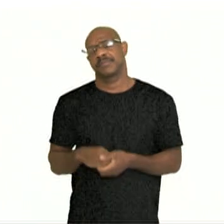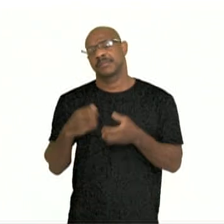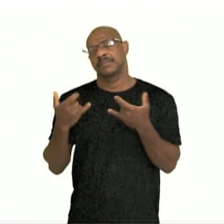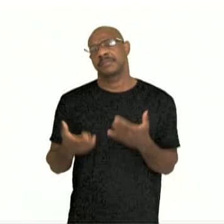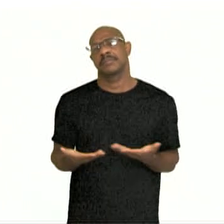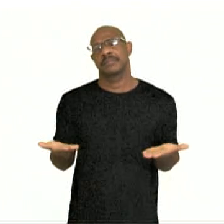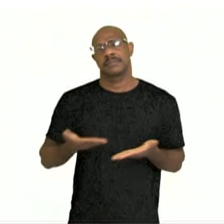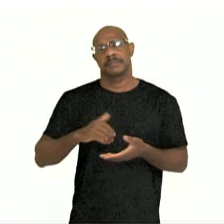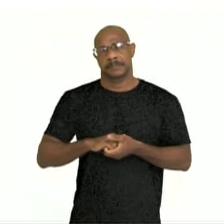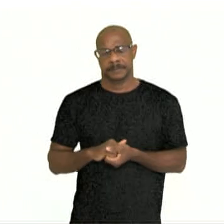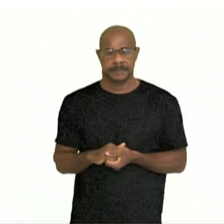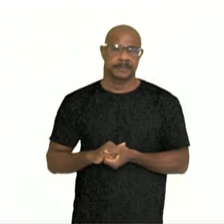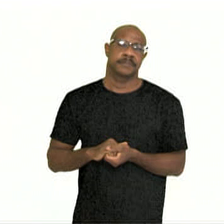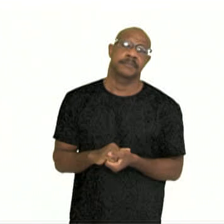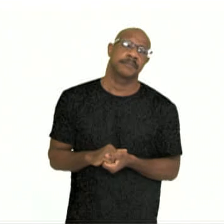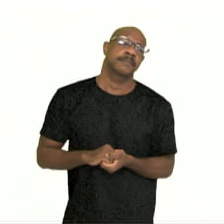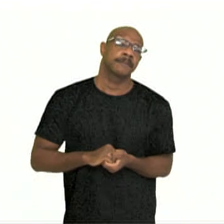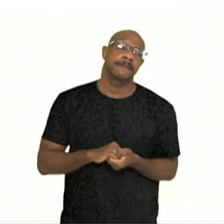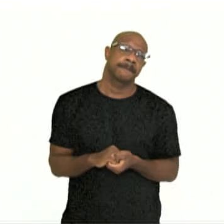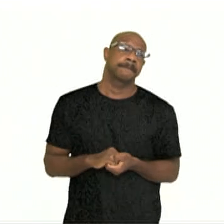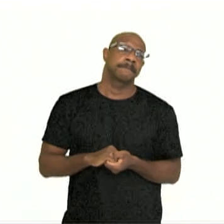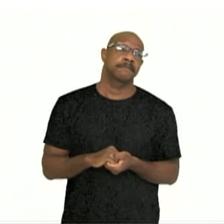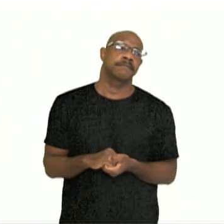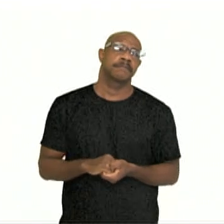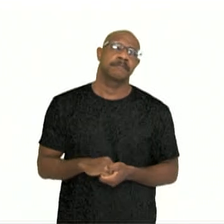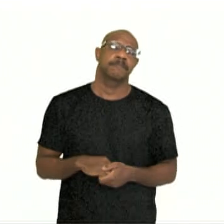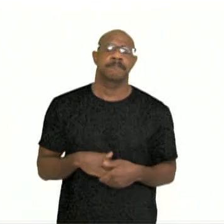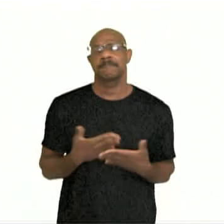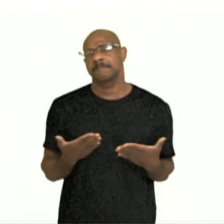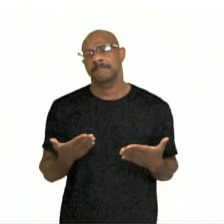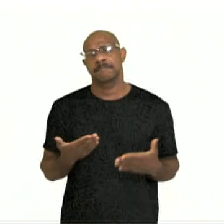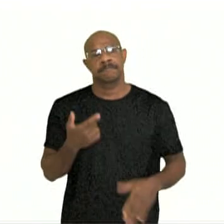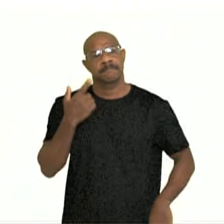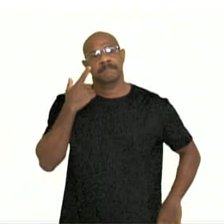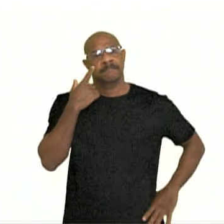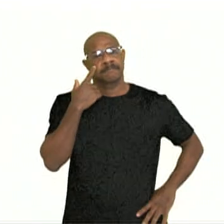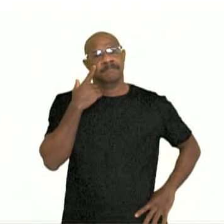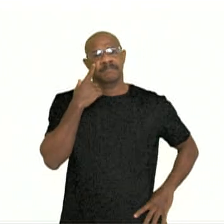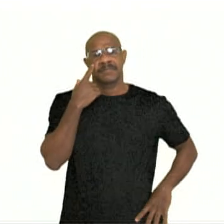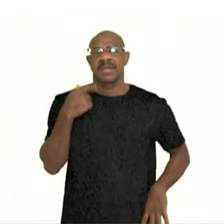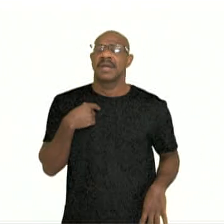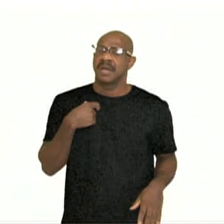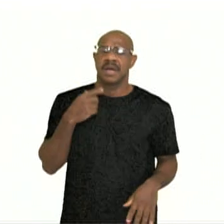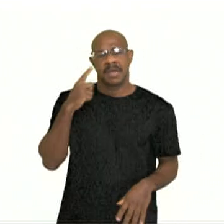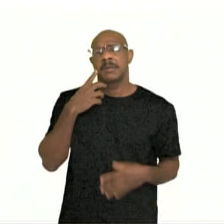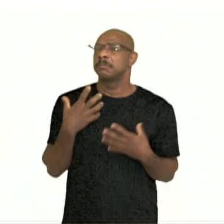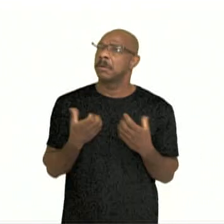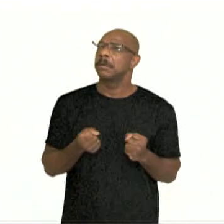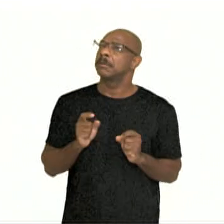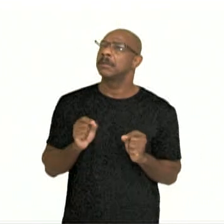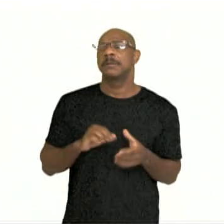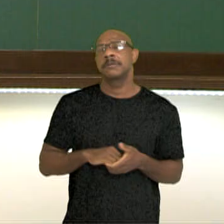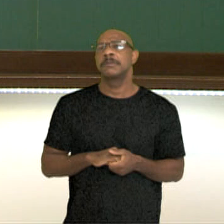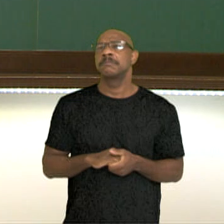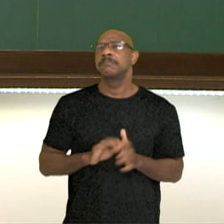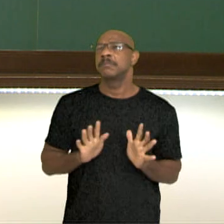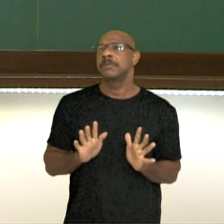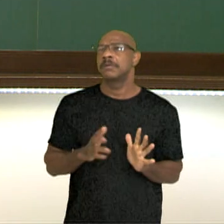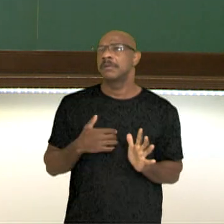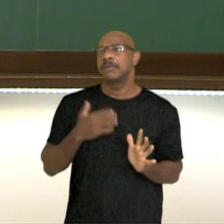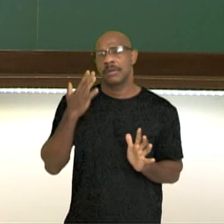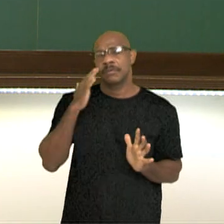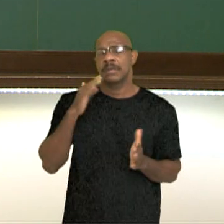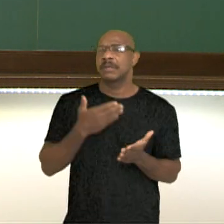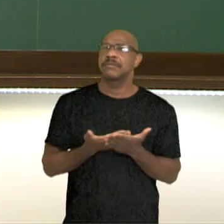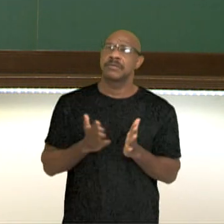ligam. Perfeito, estou convencido. Convencido porque o senhor me convenceu. Agora, o que